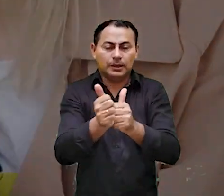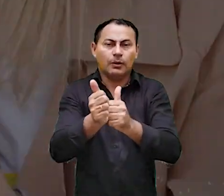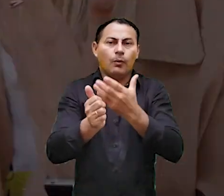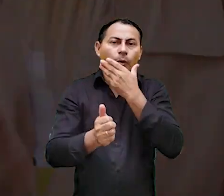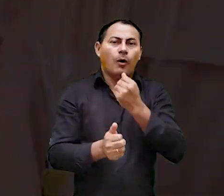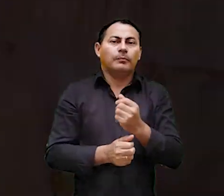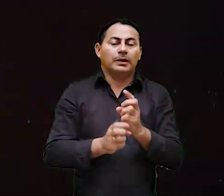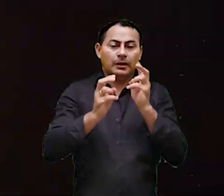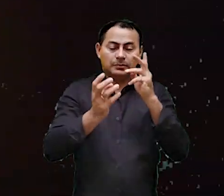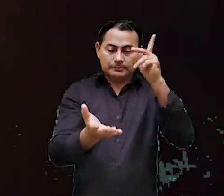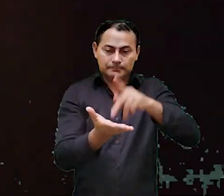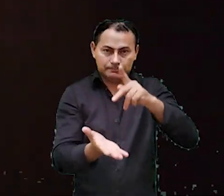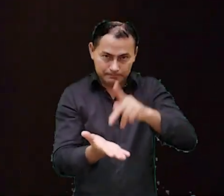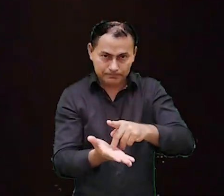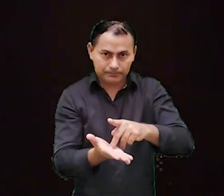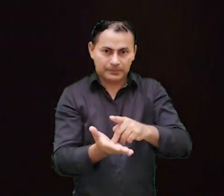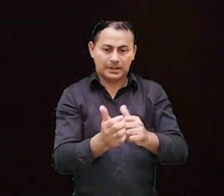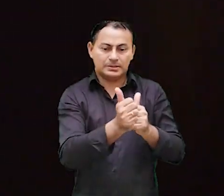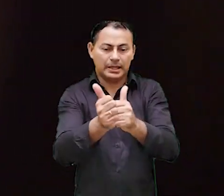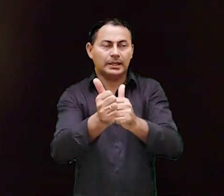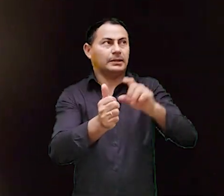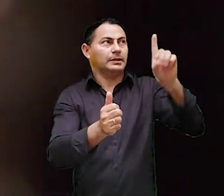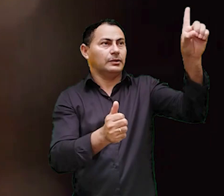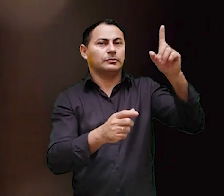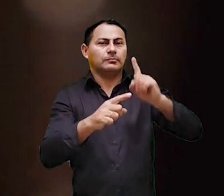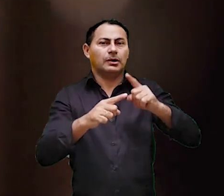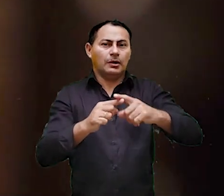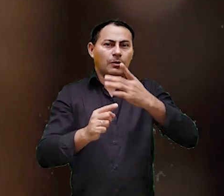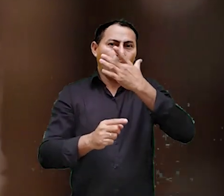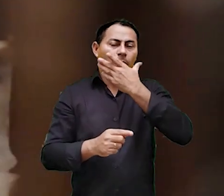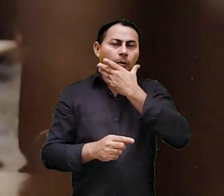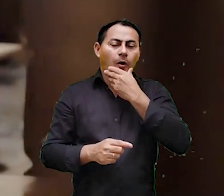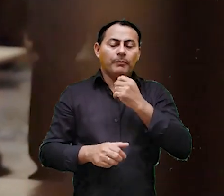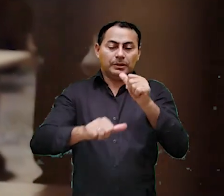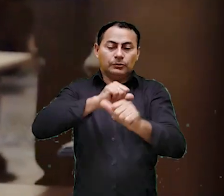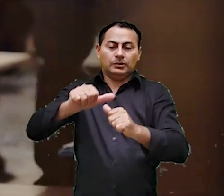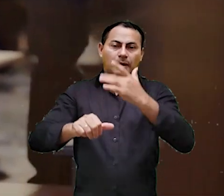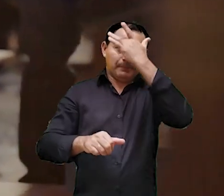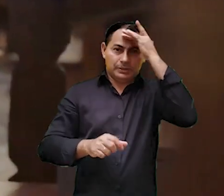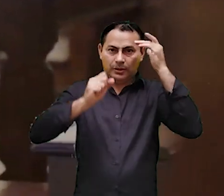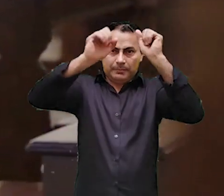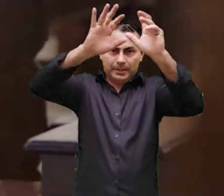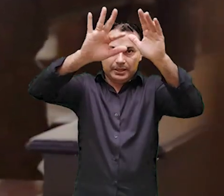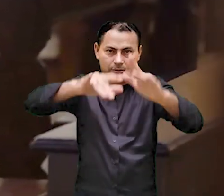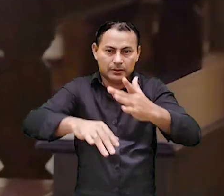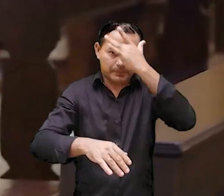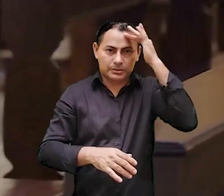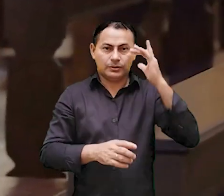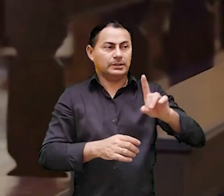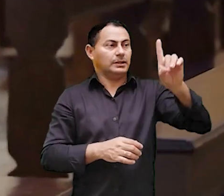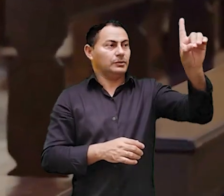mulher seguirá o homem que verdadeiramente segue a Deus, porque esse homem se torna um homem abençoado, um homem de